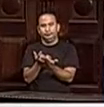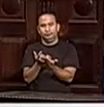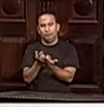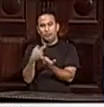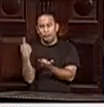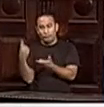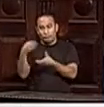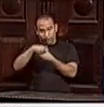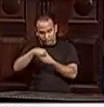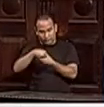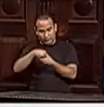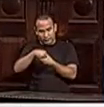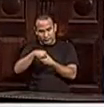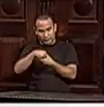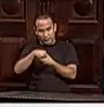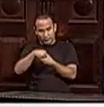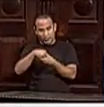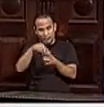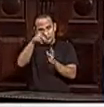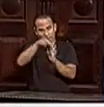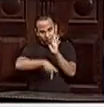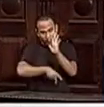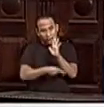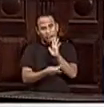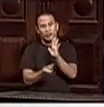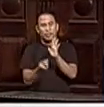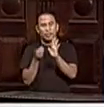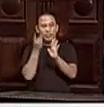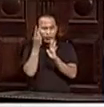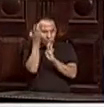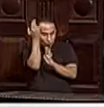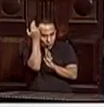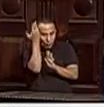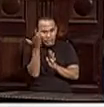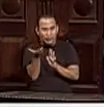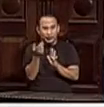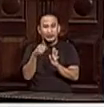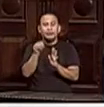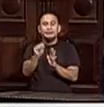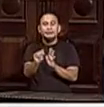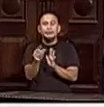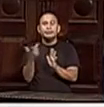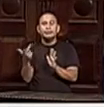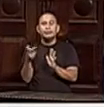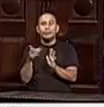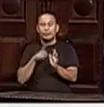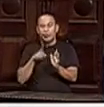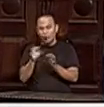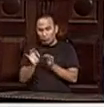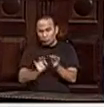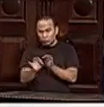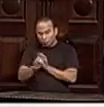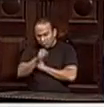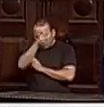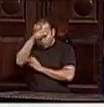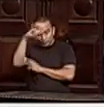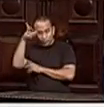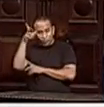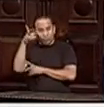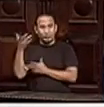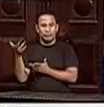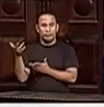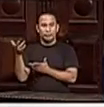Vamos votar o projeto do deputado Eliomar Coelho, que define controle público da